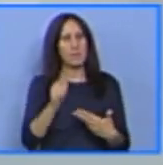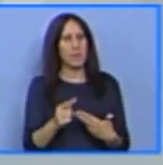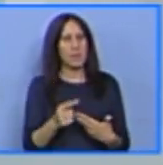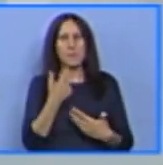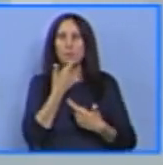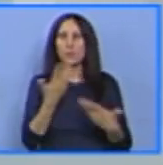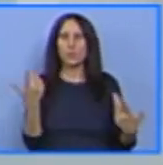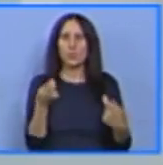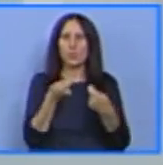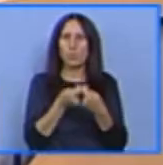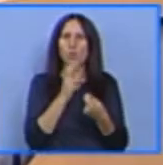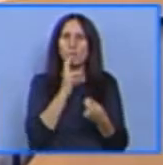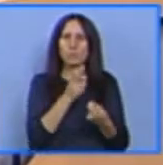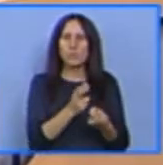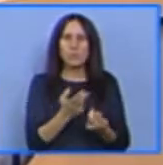a tudo,